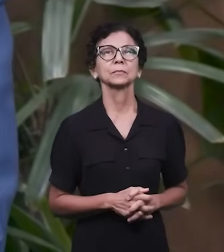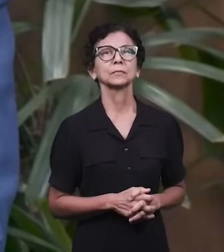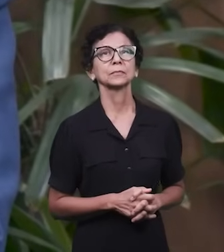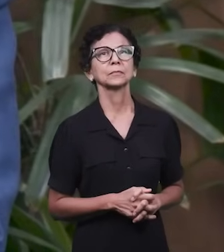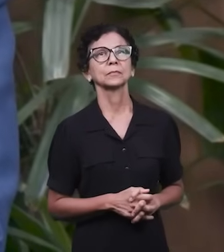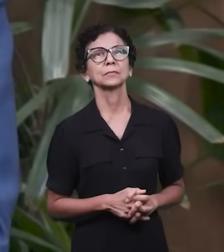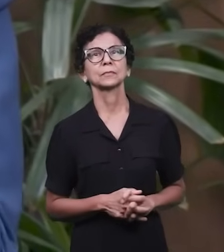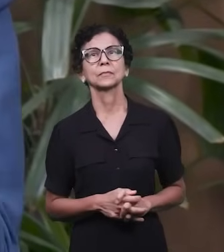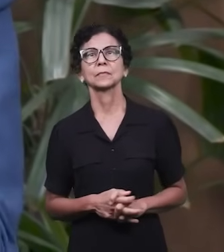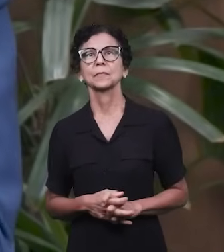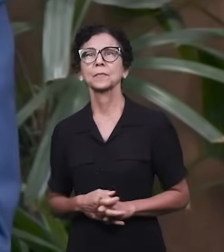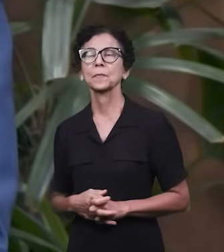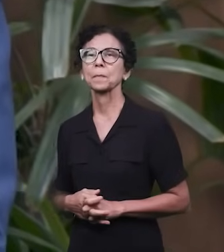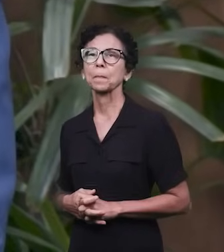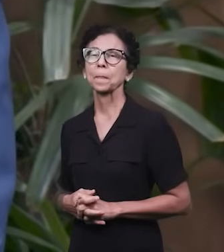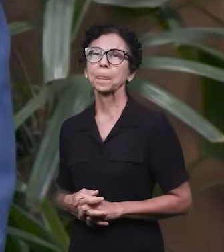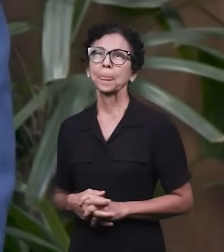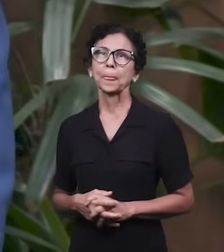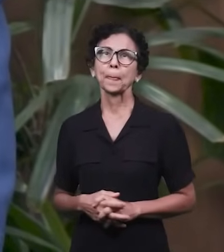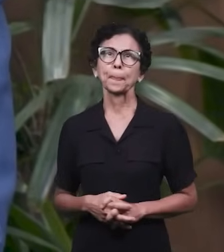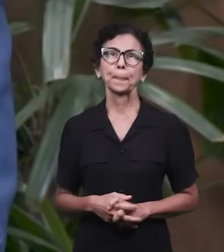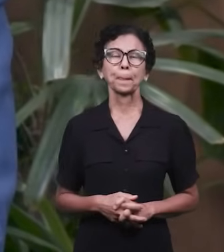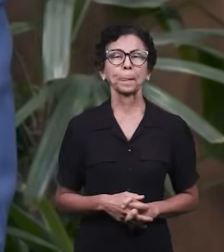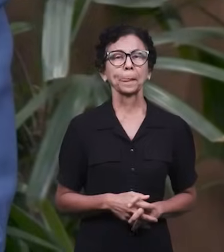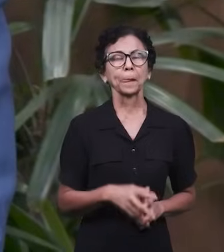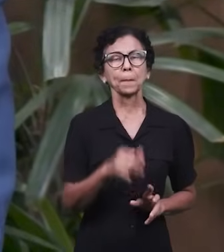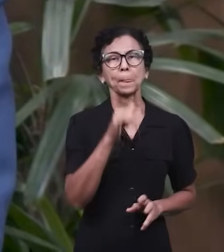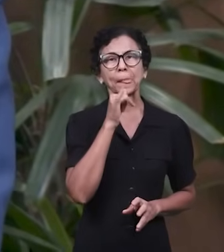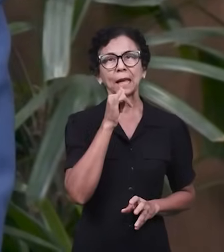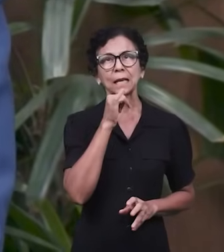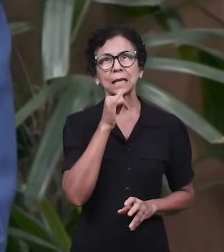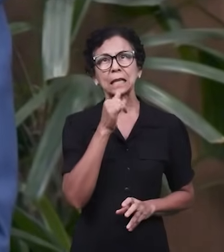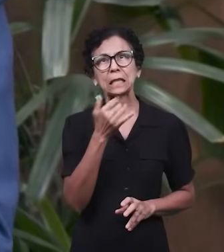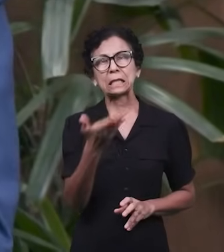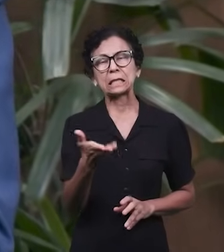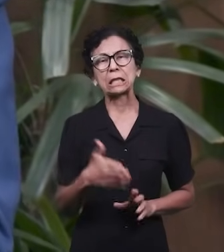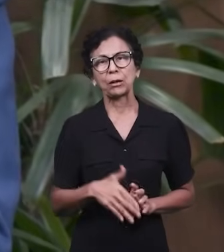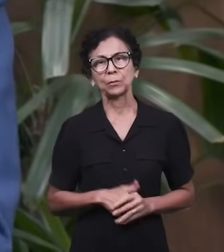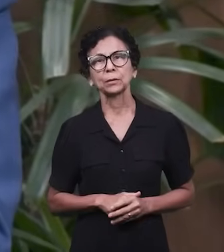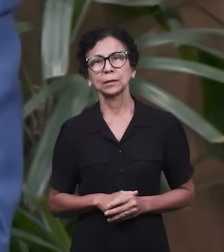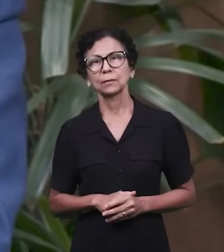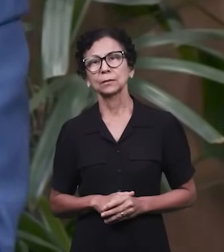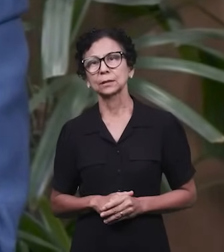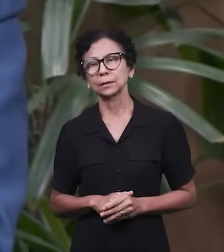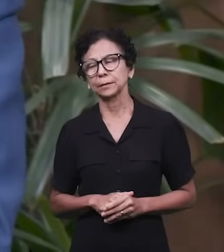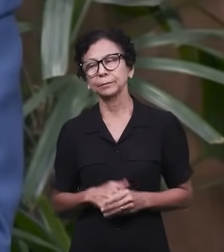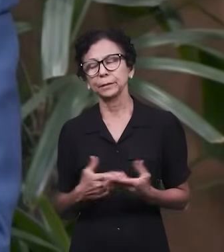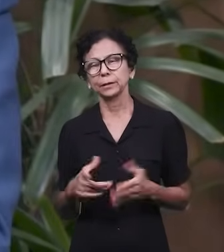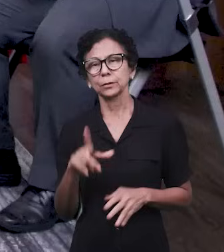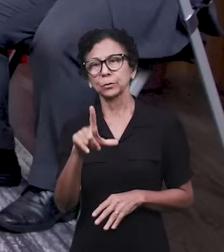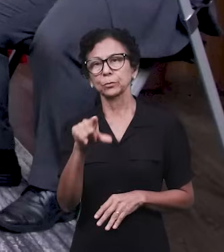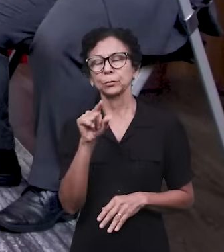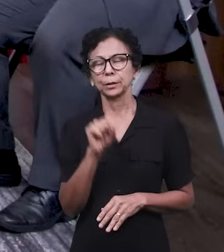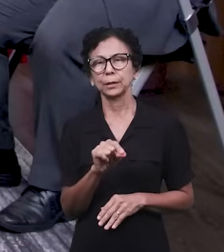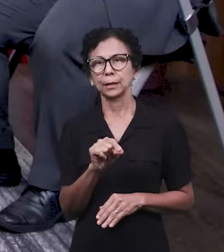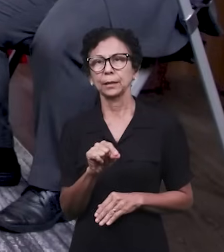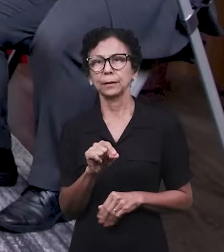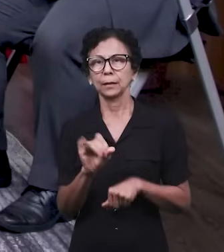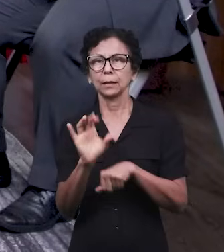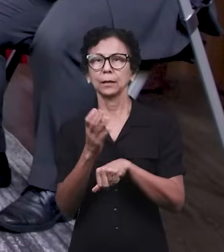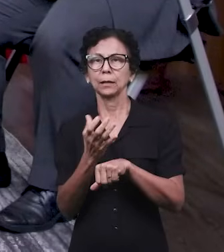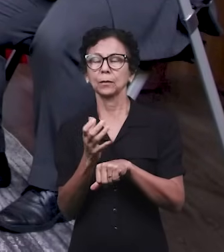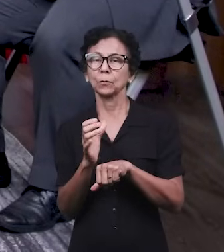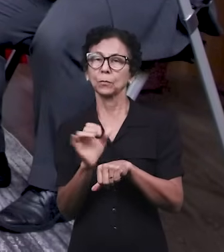de pesca e ir lá morar no deserto do Saara, né? Então, você tem que ter... uma adequação, Você né? tem que ter o contexto,